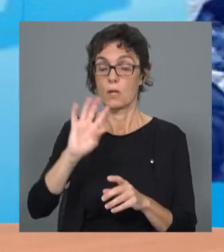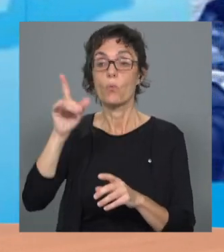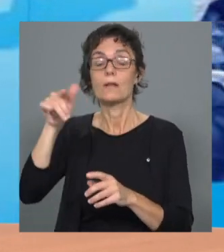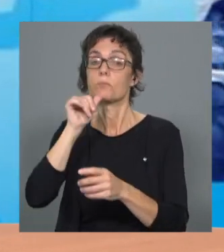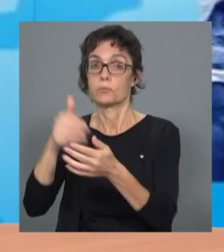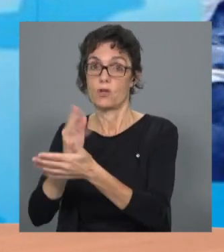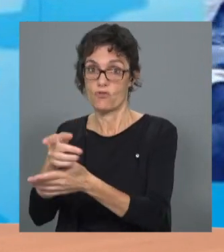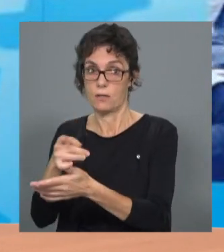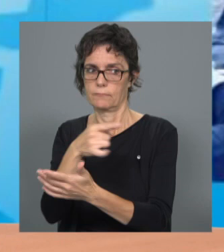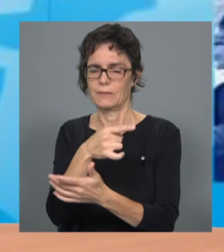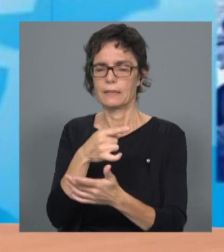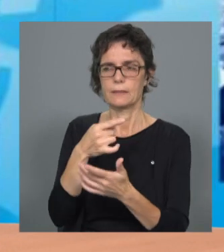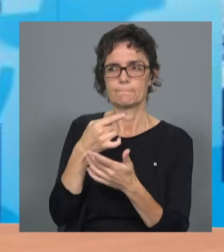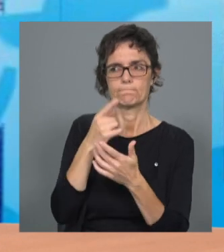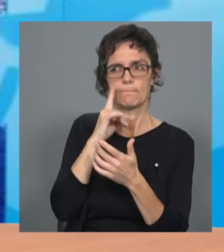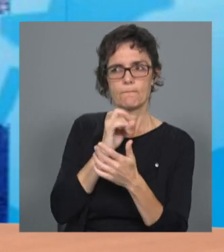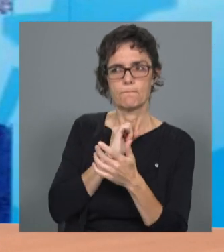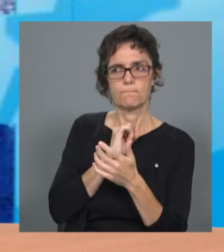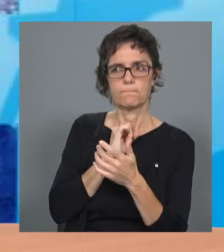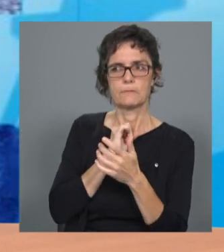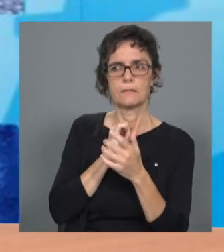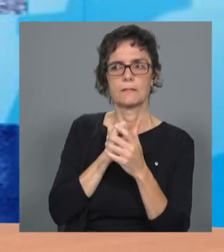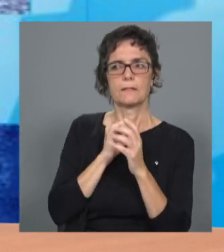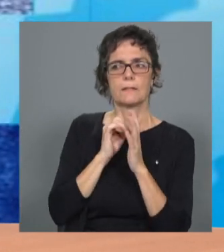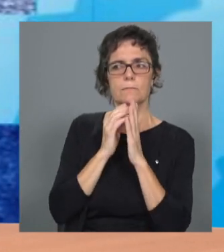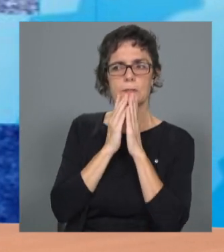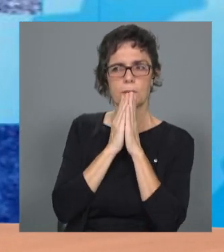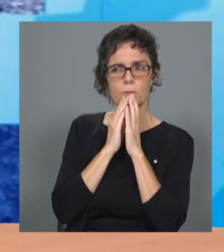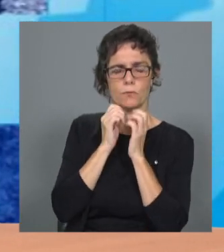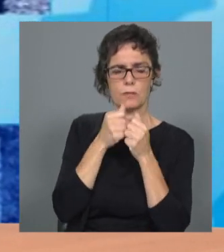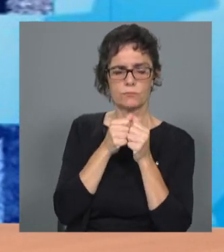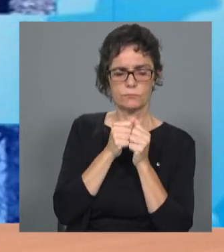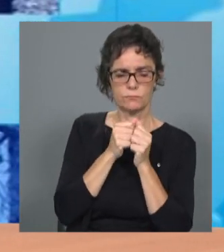reservada, portanto não chorou nem nada, guardou para ela e depois